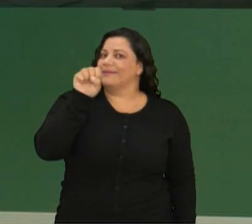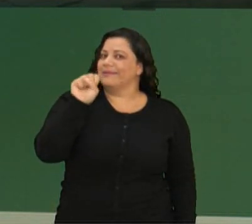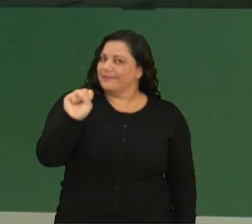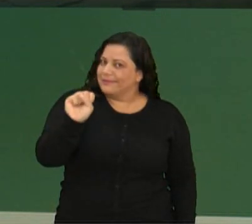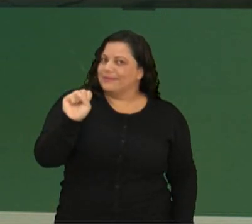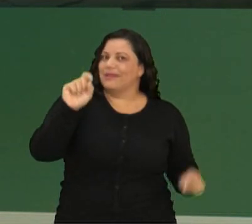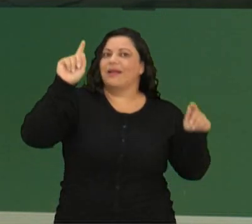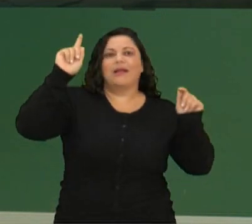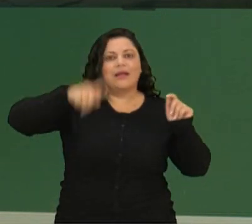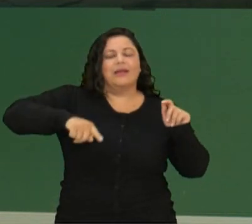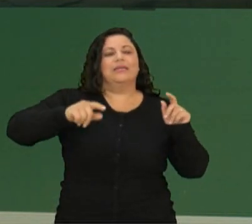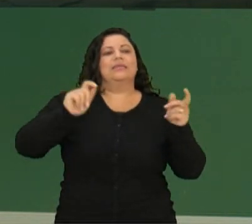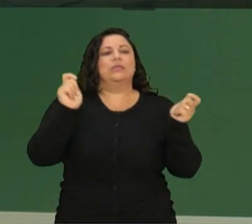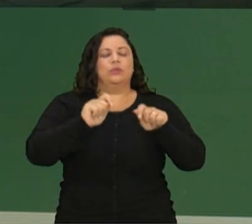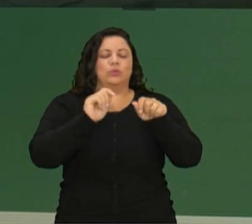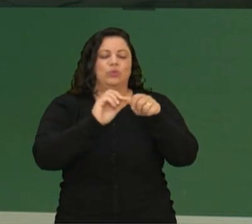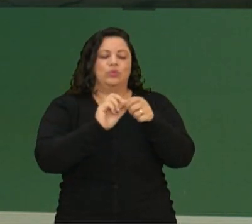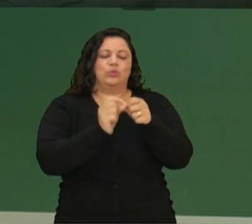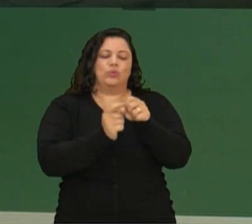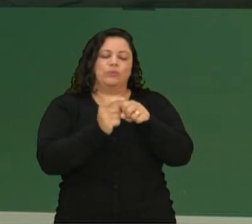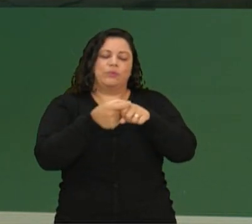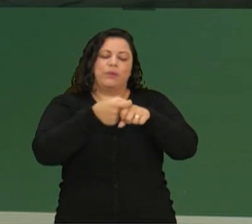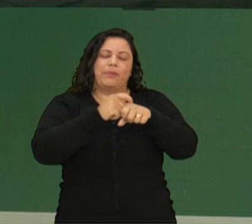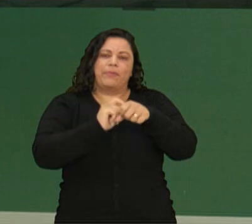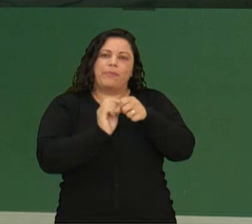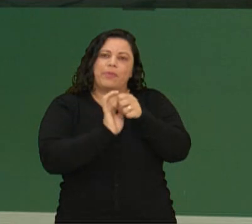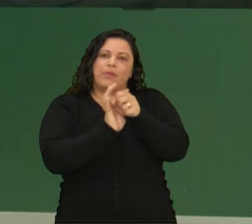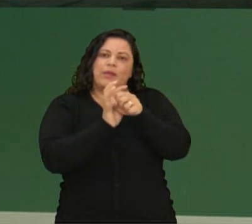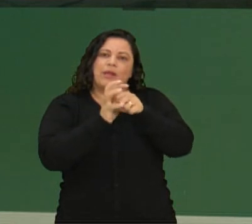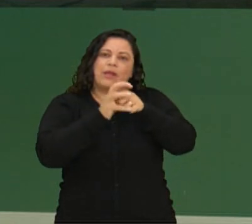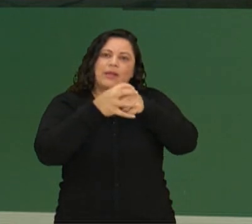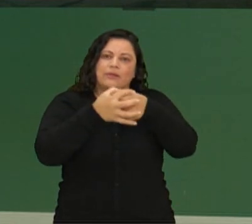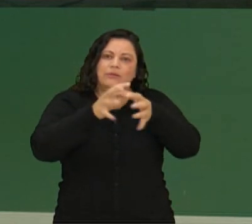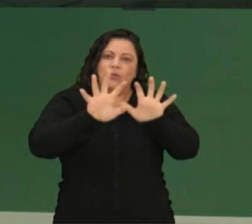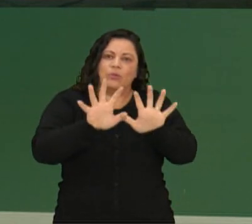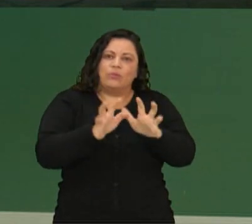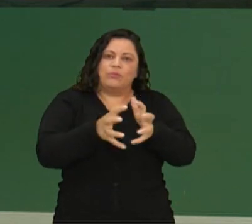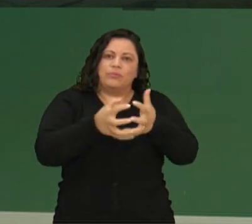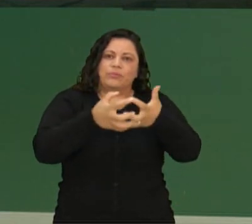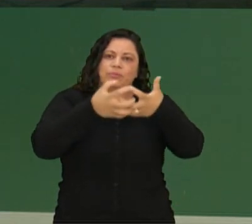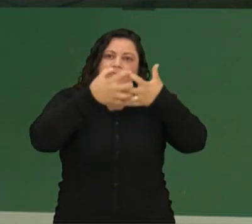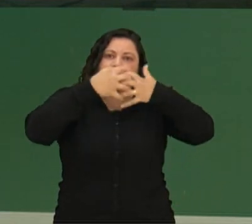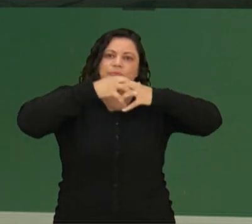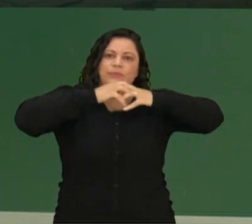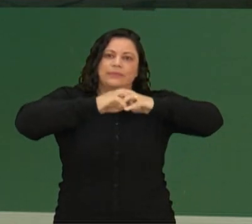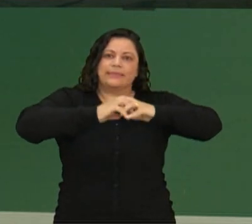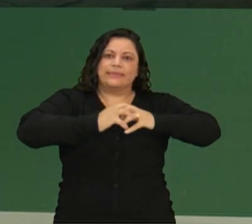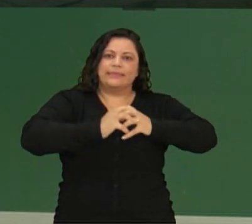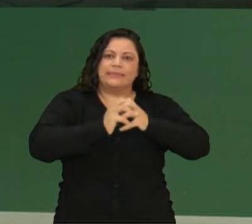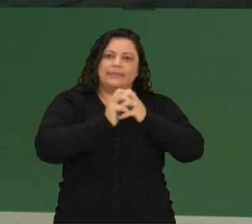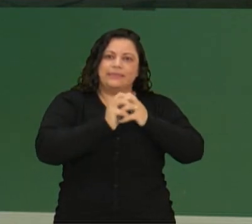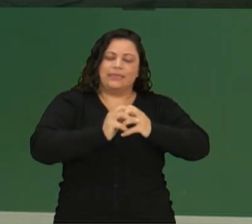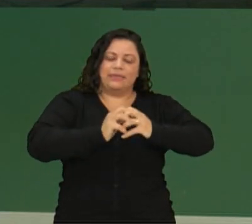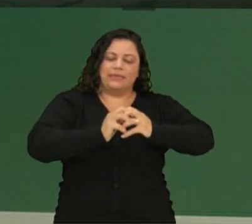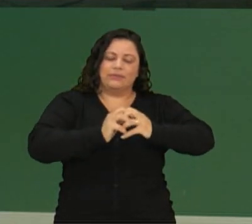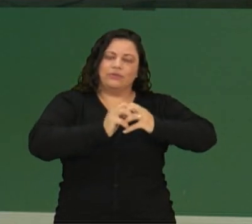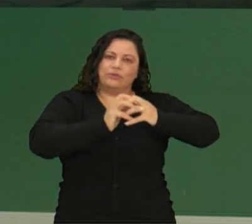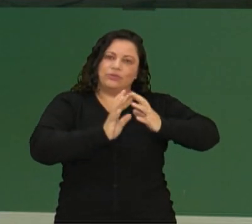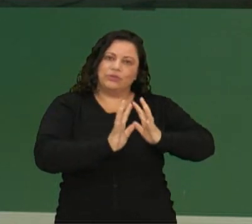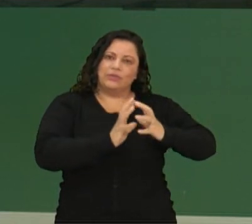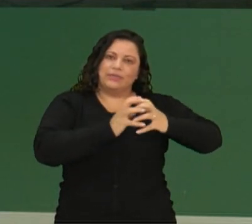do sangue que se mobilizam, formando aquela rede que nós, né, muitas vezes nos ferimentos a gente